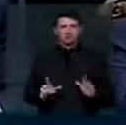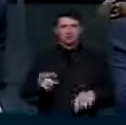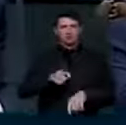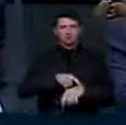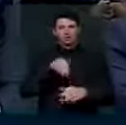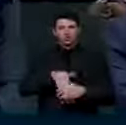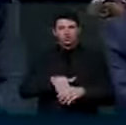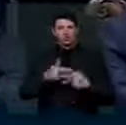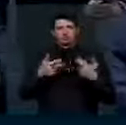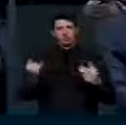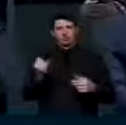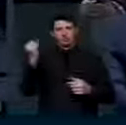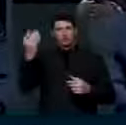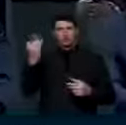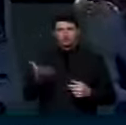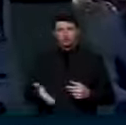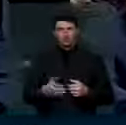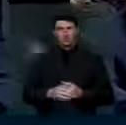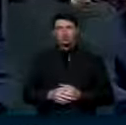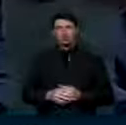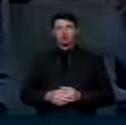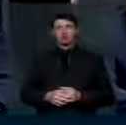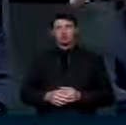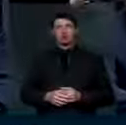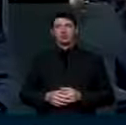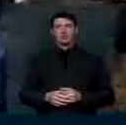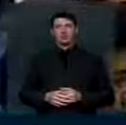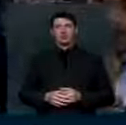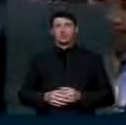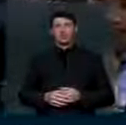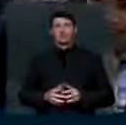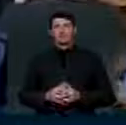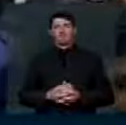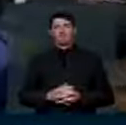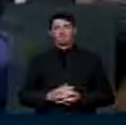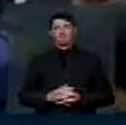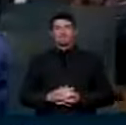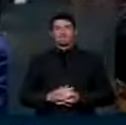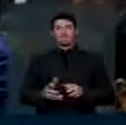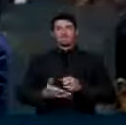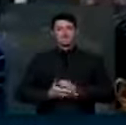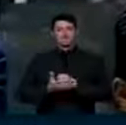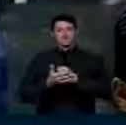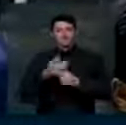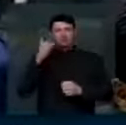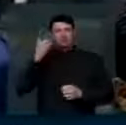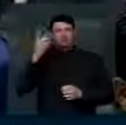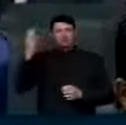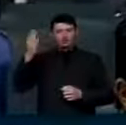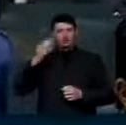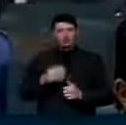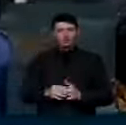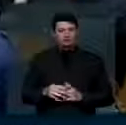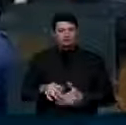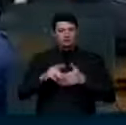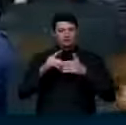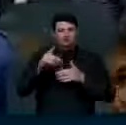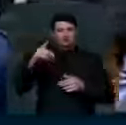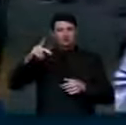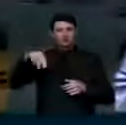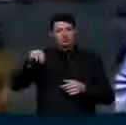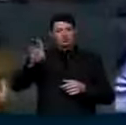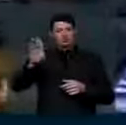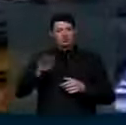na hora de votar uma matéria tão importante. Deputado Holandi. É para me solidarizar com as palavras do deputado líder do